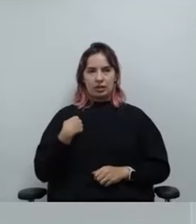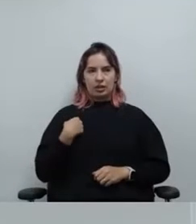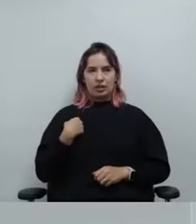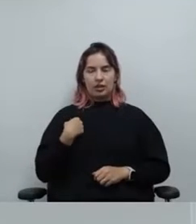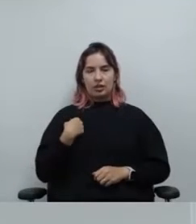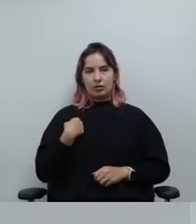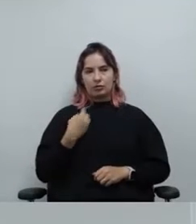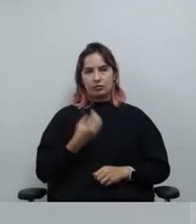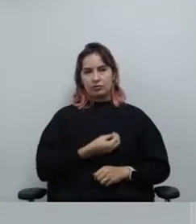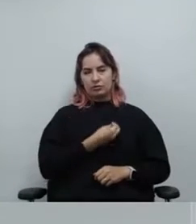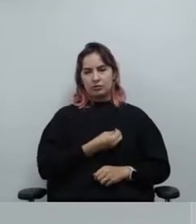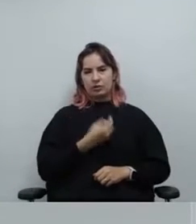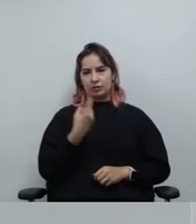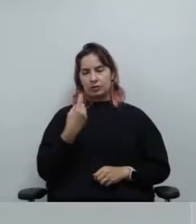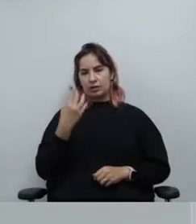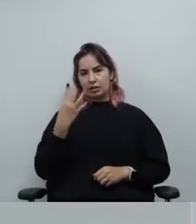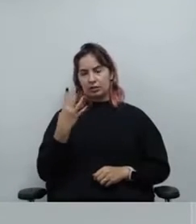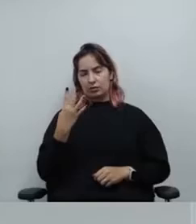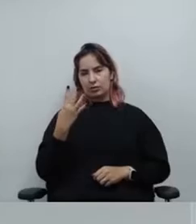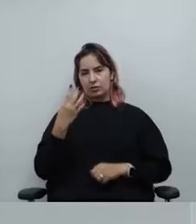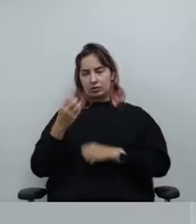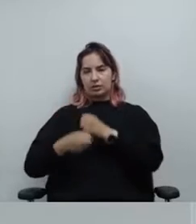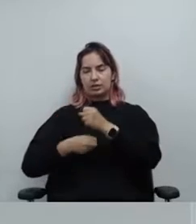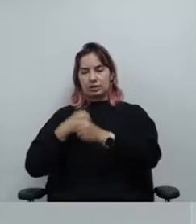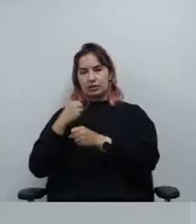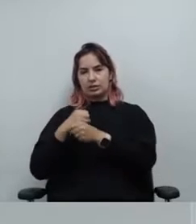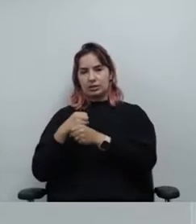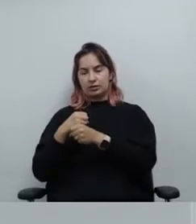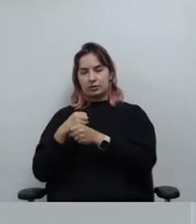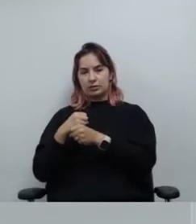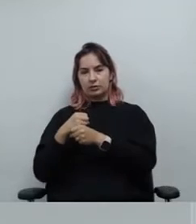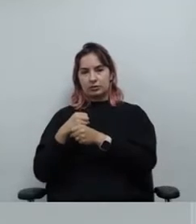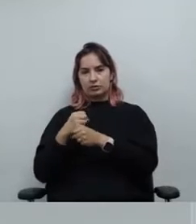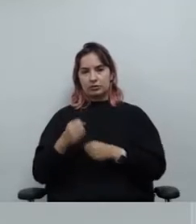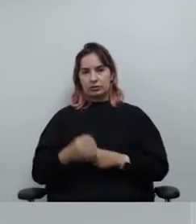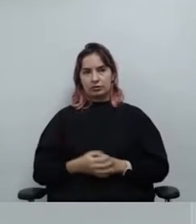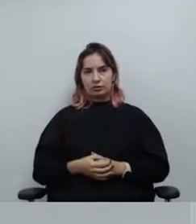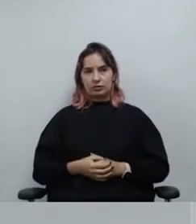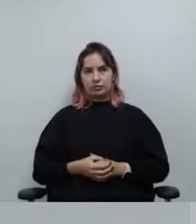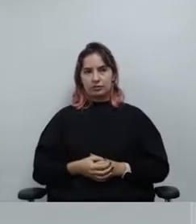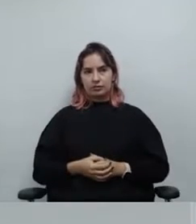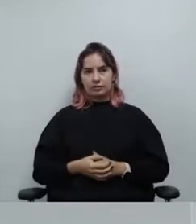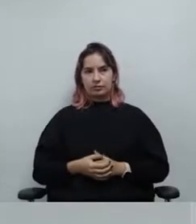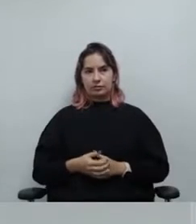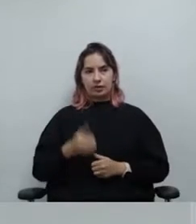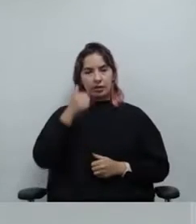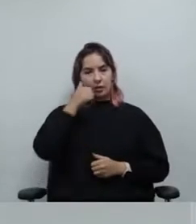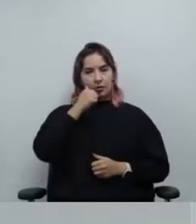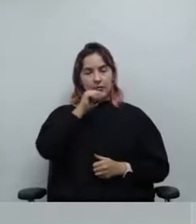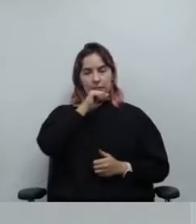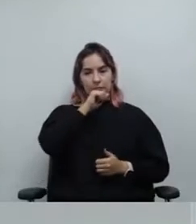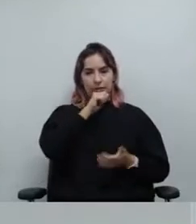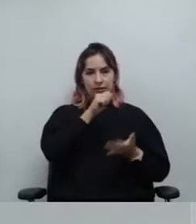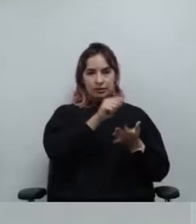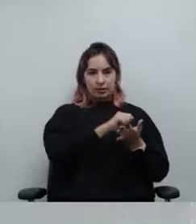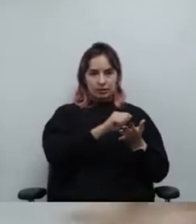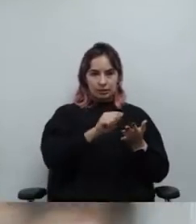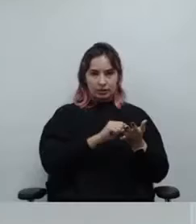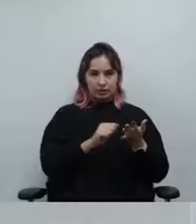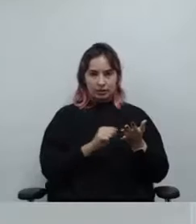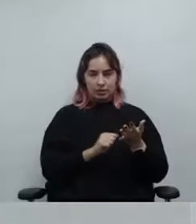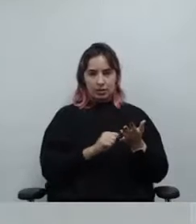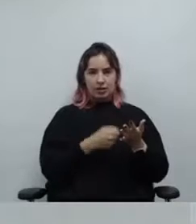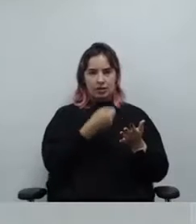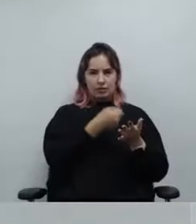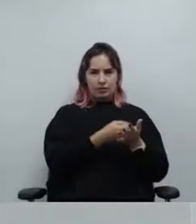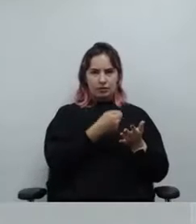14 anos, mais especificamente há 6 anos, uma mãe que escreve e cumpre a ameaça de afastamento